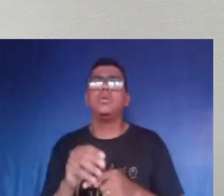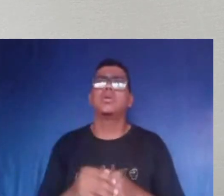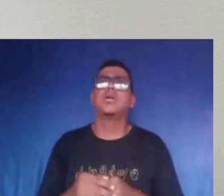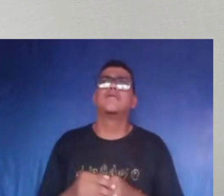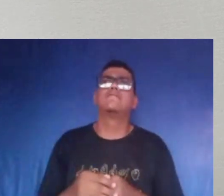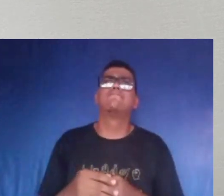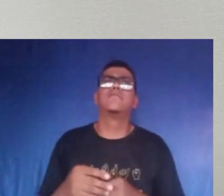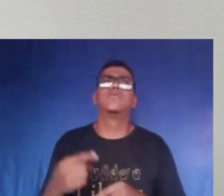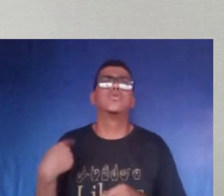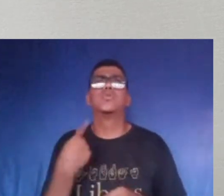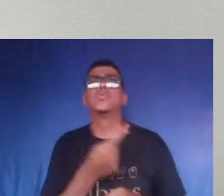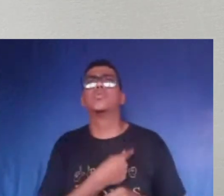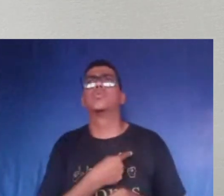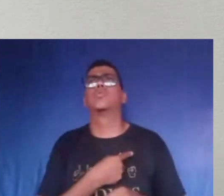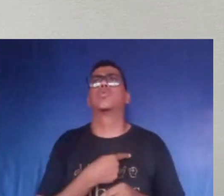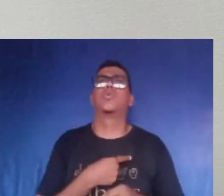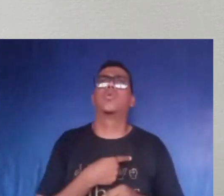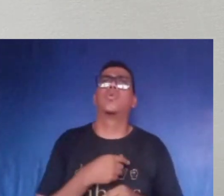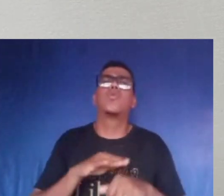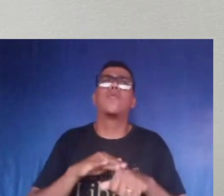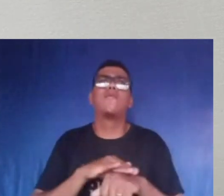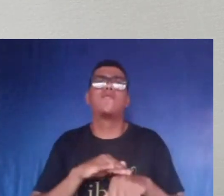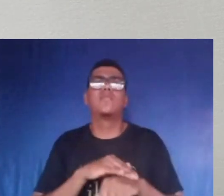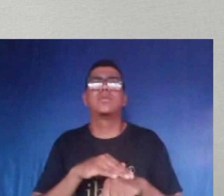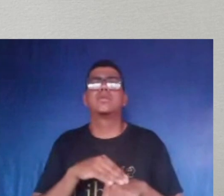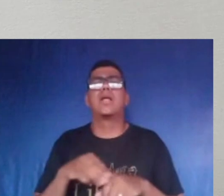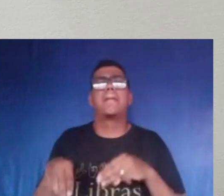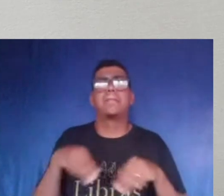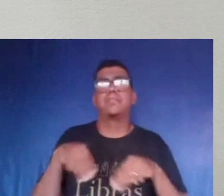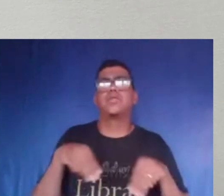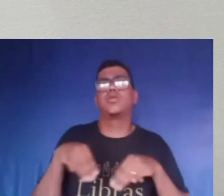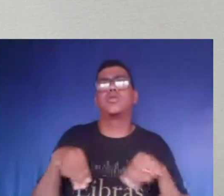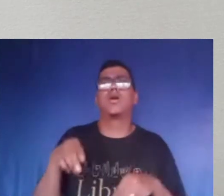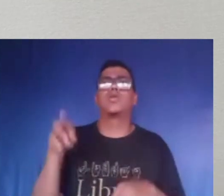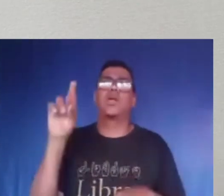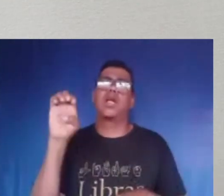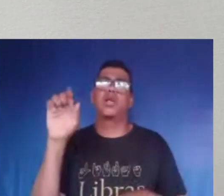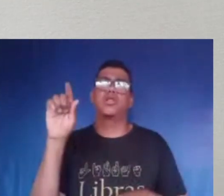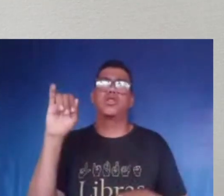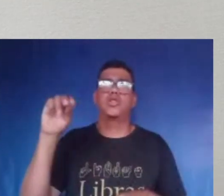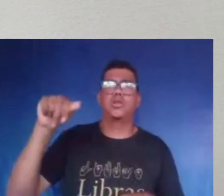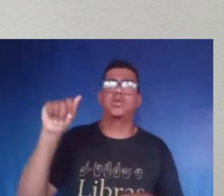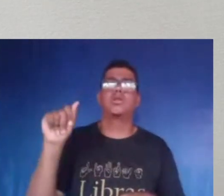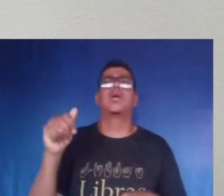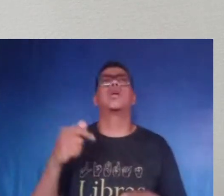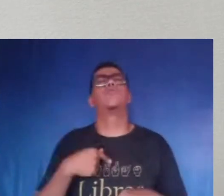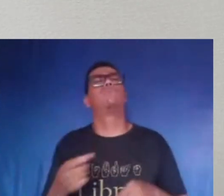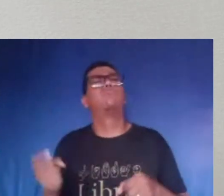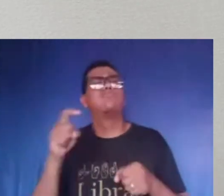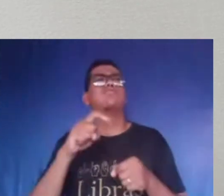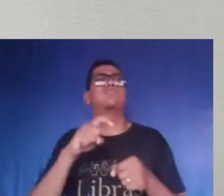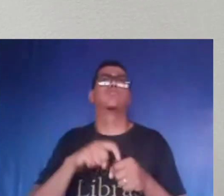sopa ela foi feita ali com as coisas que estavam na casa de todas aquelas pessoas. Isso evidentemente é uma ilustração, né? É